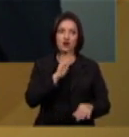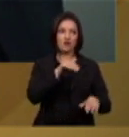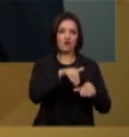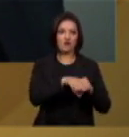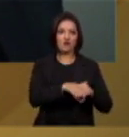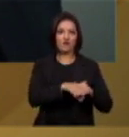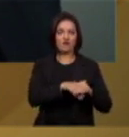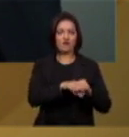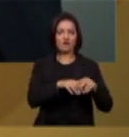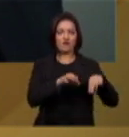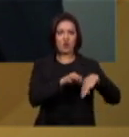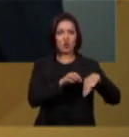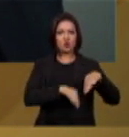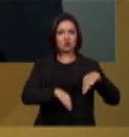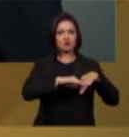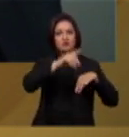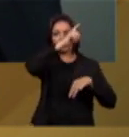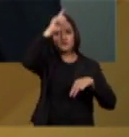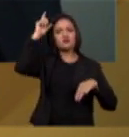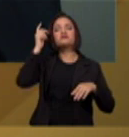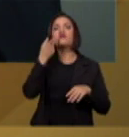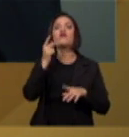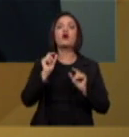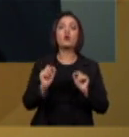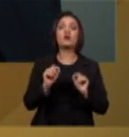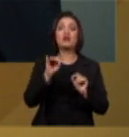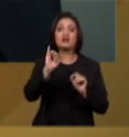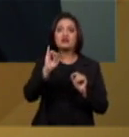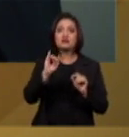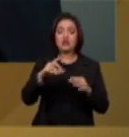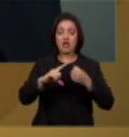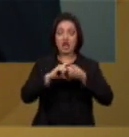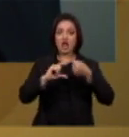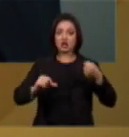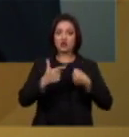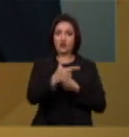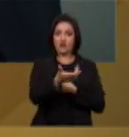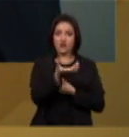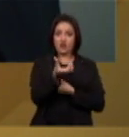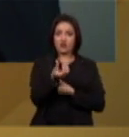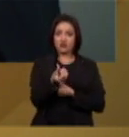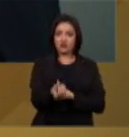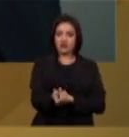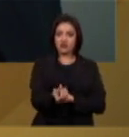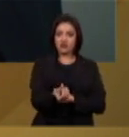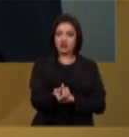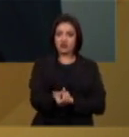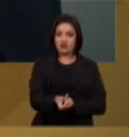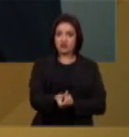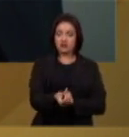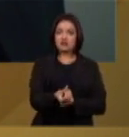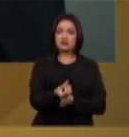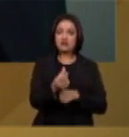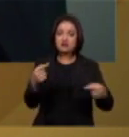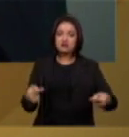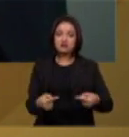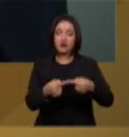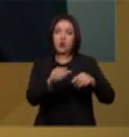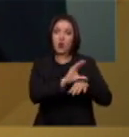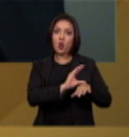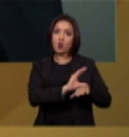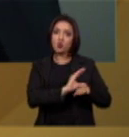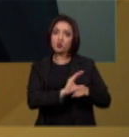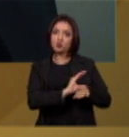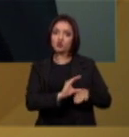diz respeito à constitucionalidade ou não do artigo 26 desta legislação